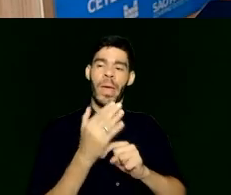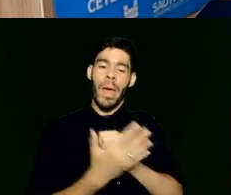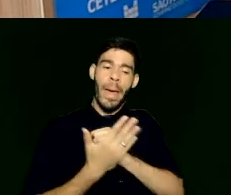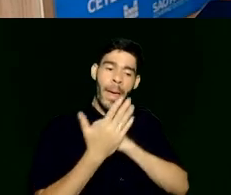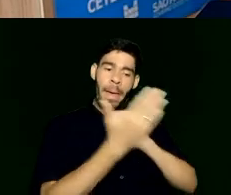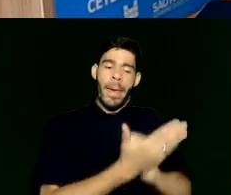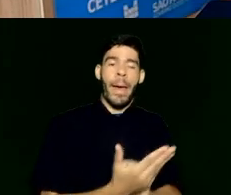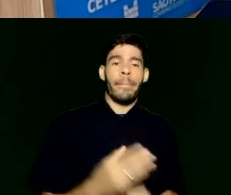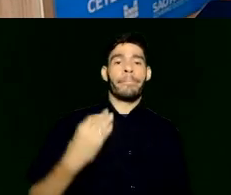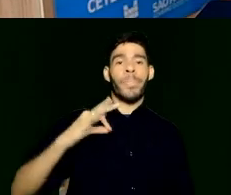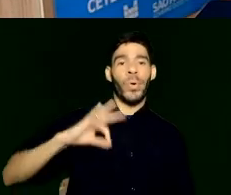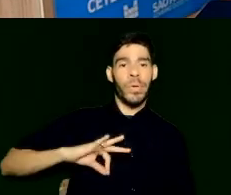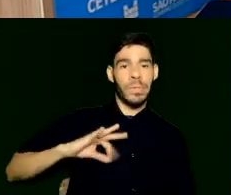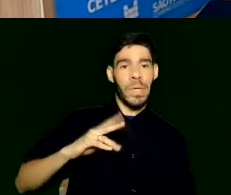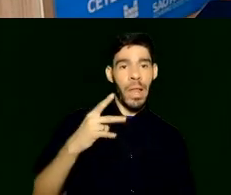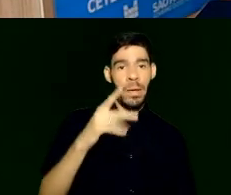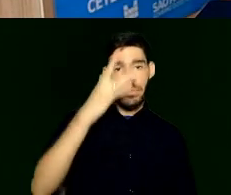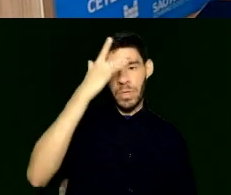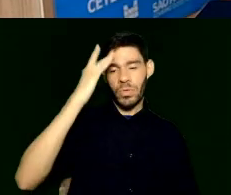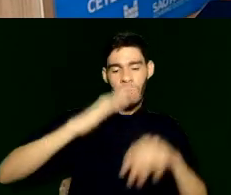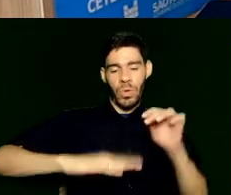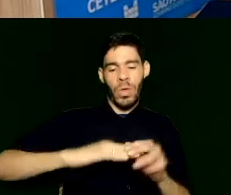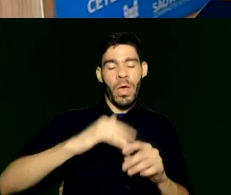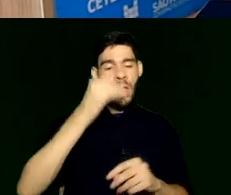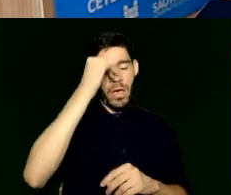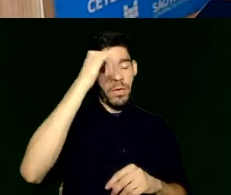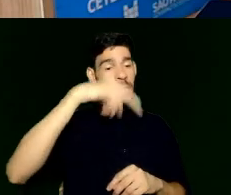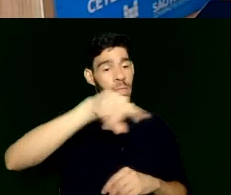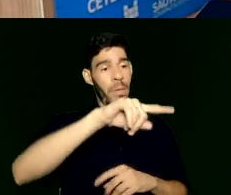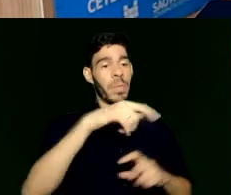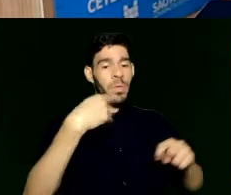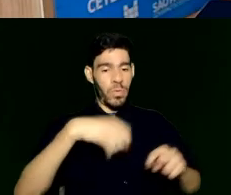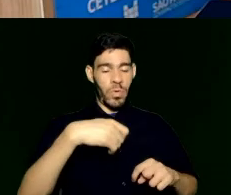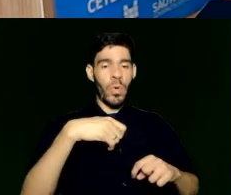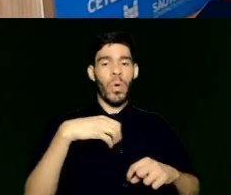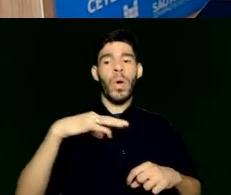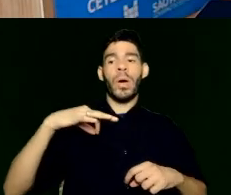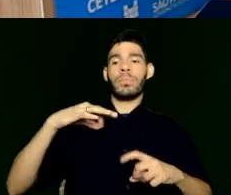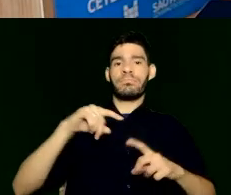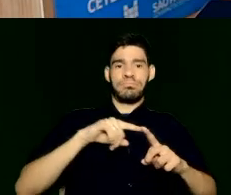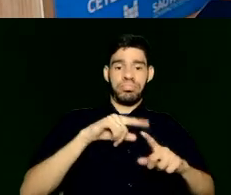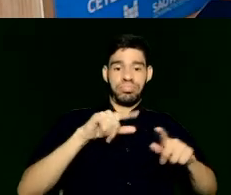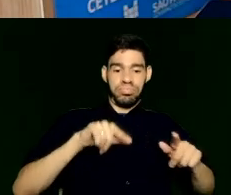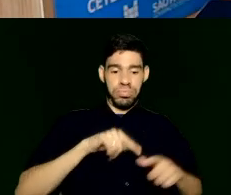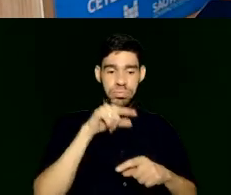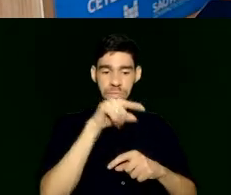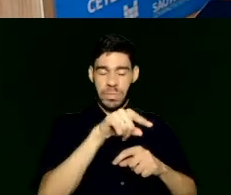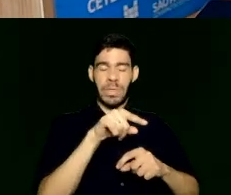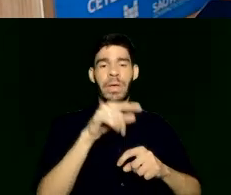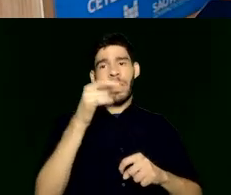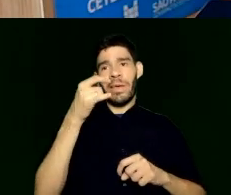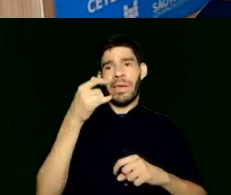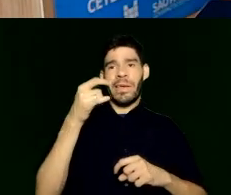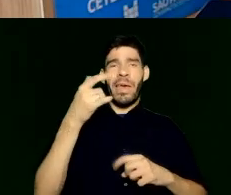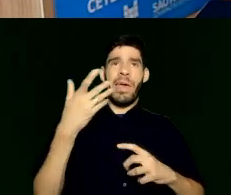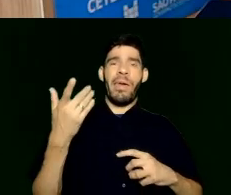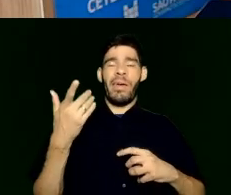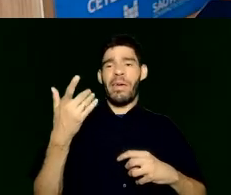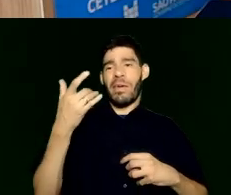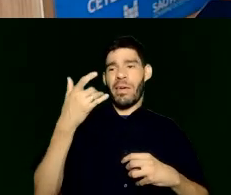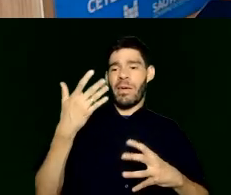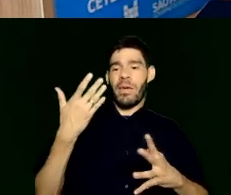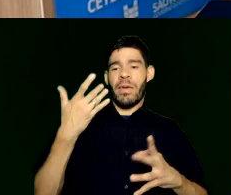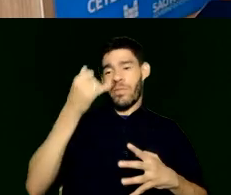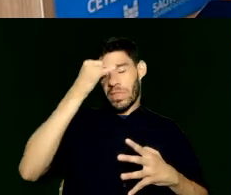a subsistência dos catadores, de forma a evitar que essas pessoas que dependem tanto desses recursos viessem a